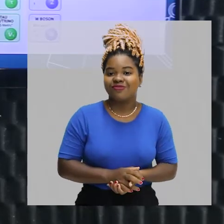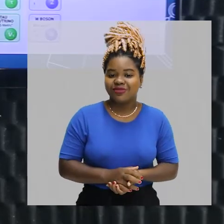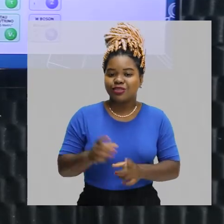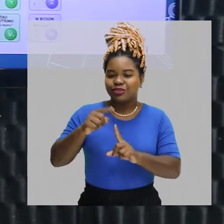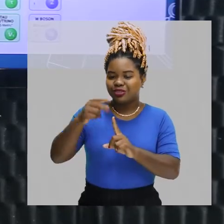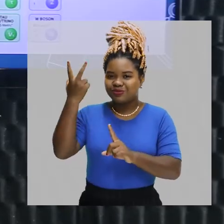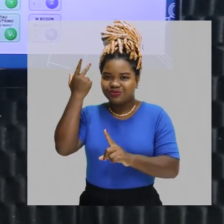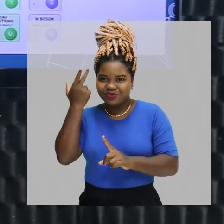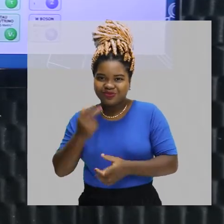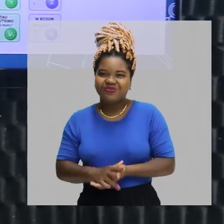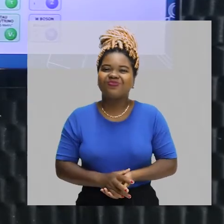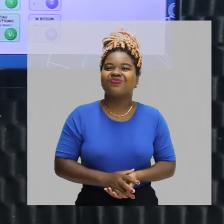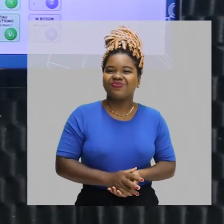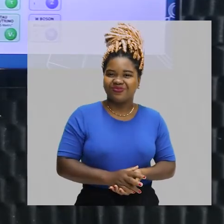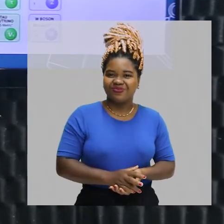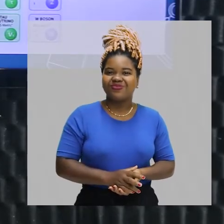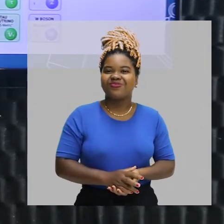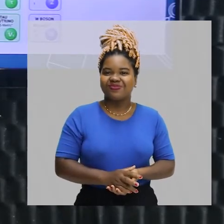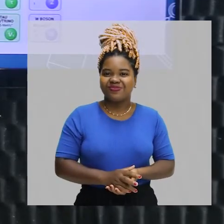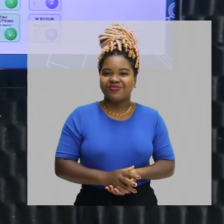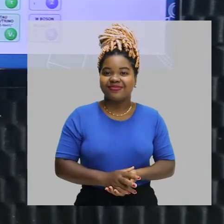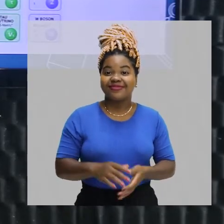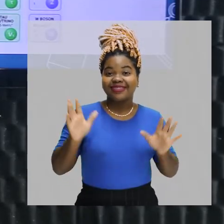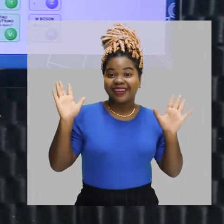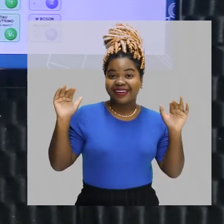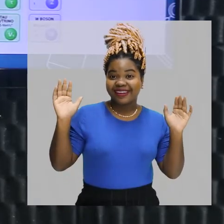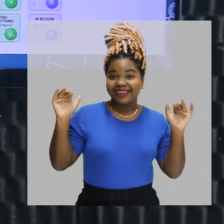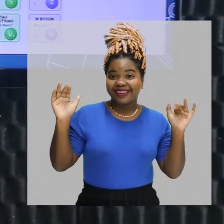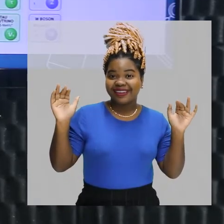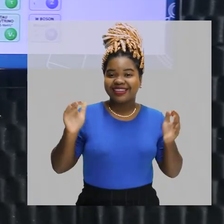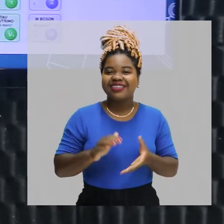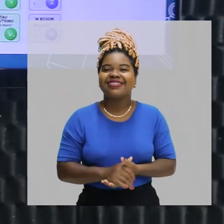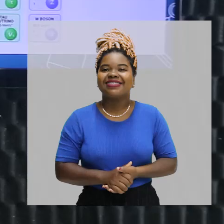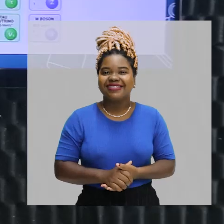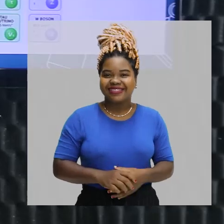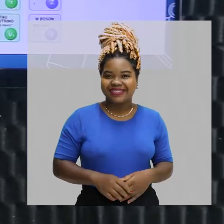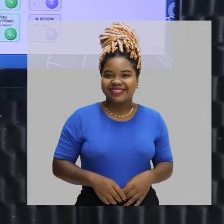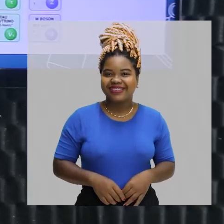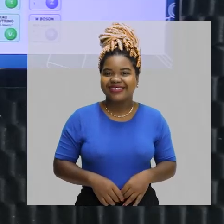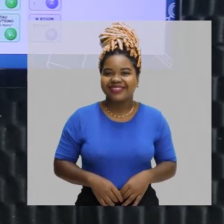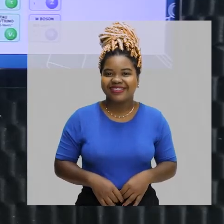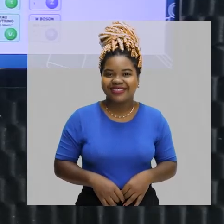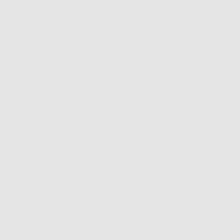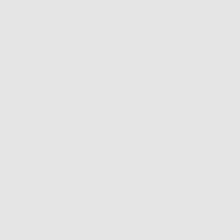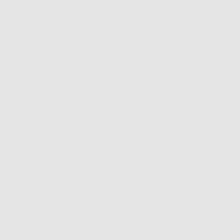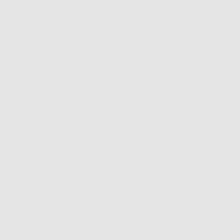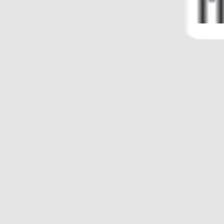padrão e com as nossas partículas elementares, nós finalizamos a aula de hoje e até a próxima.